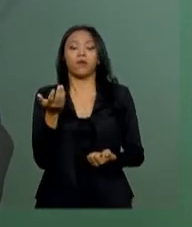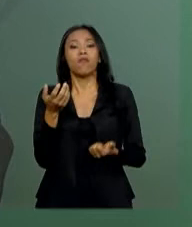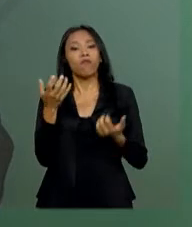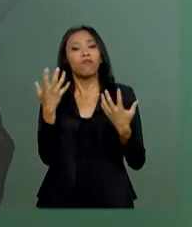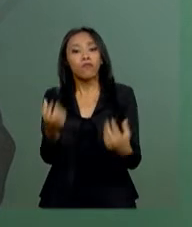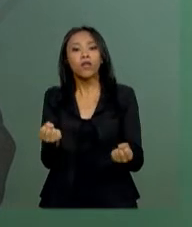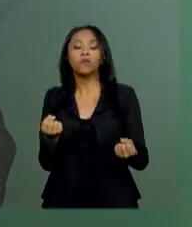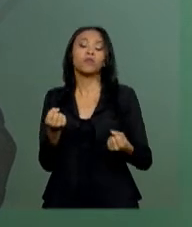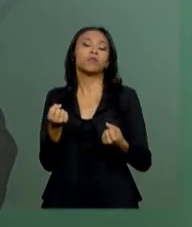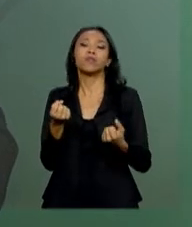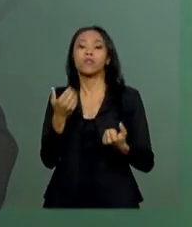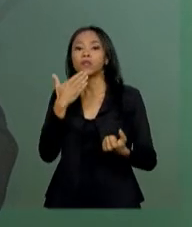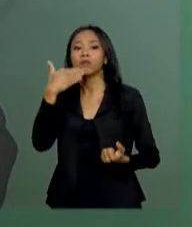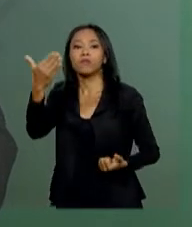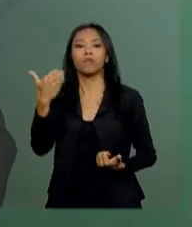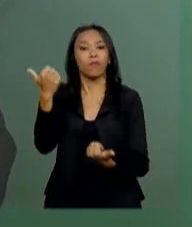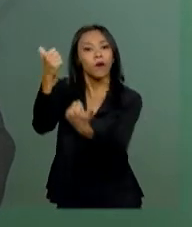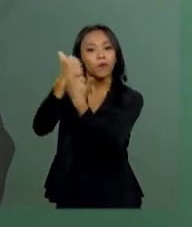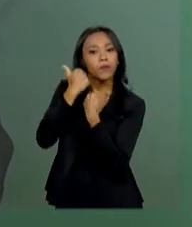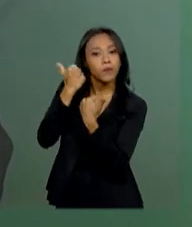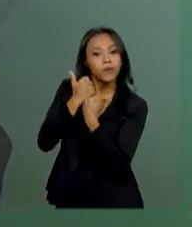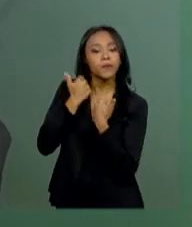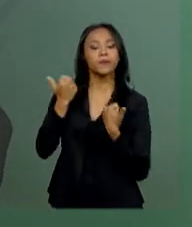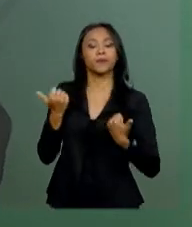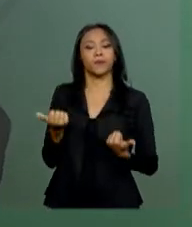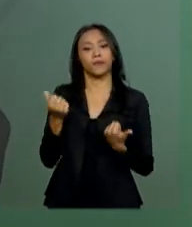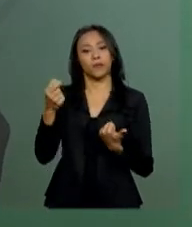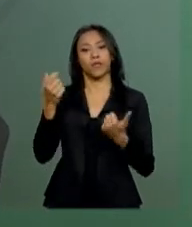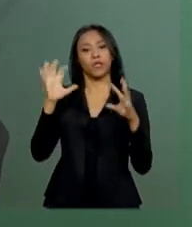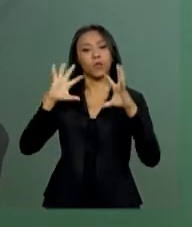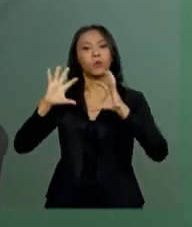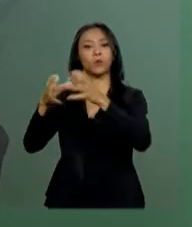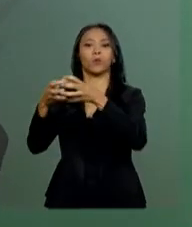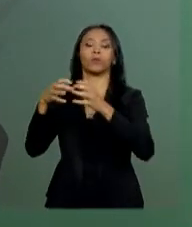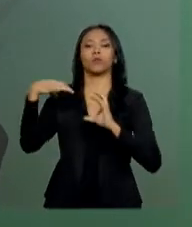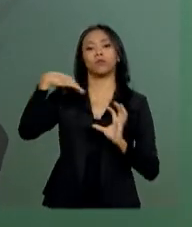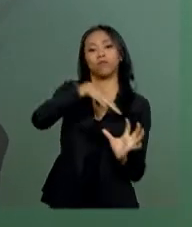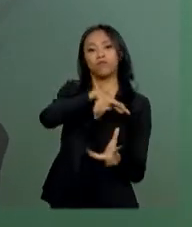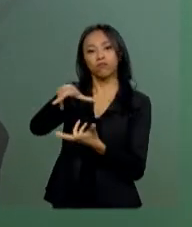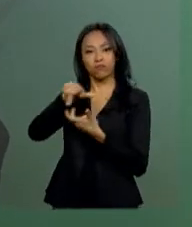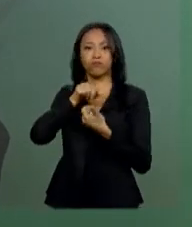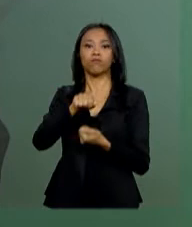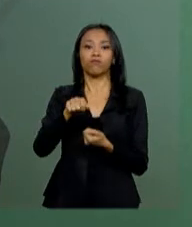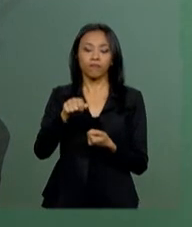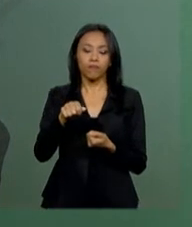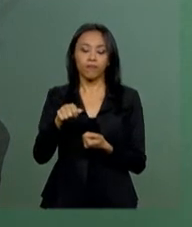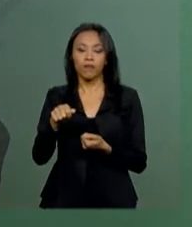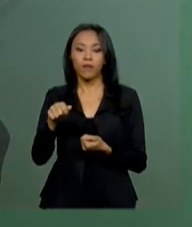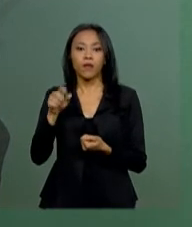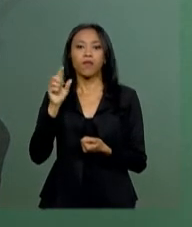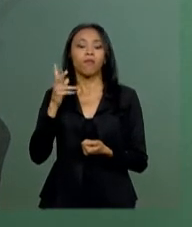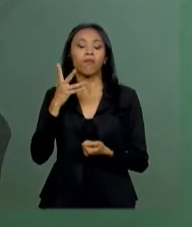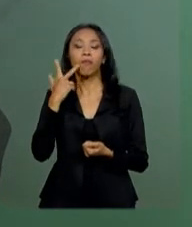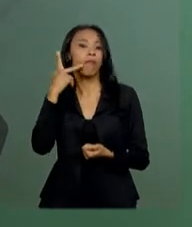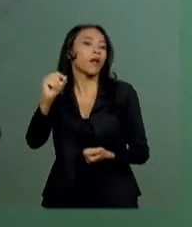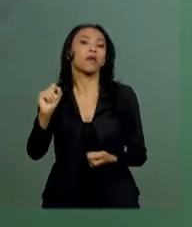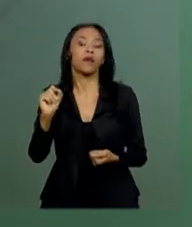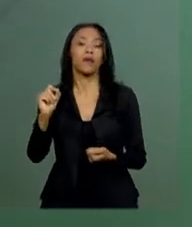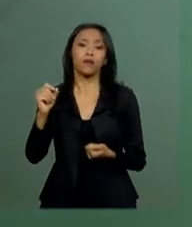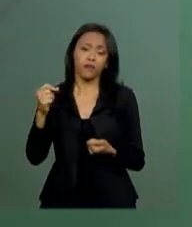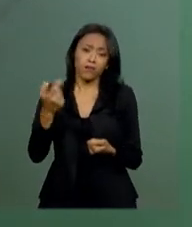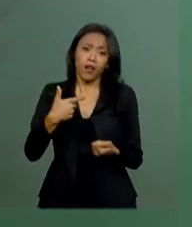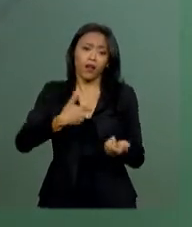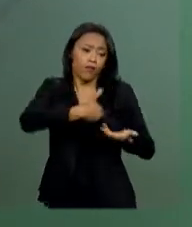apoio na comunidade internacional para a adoção de medidas